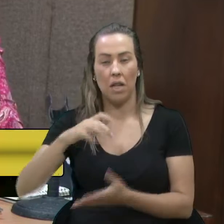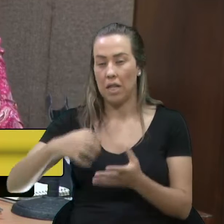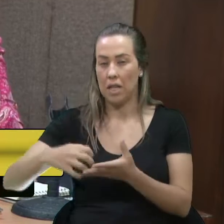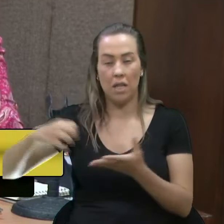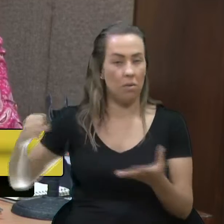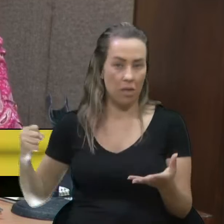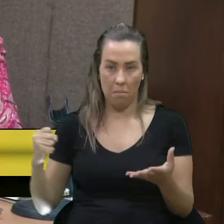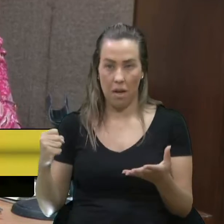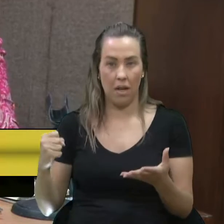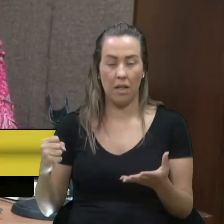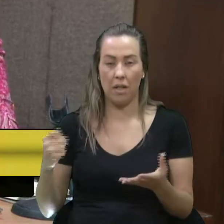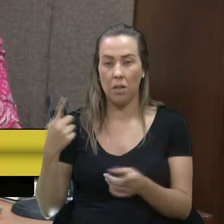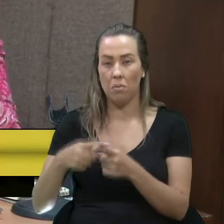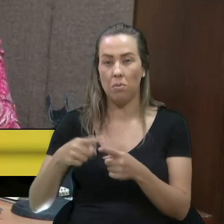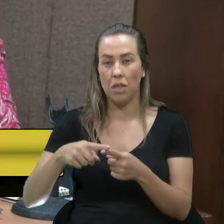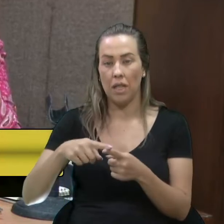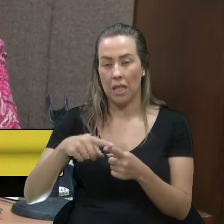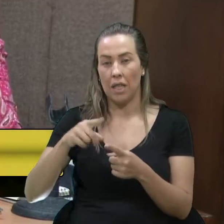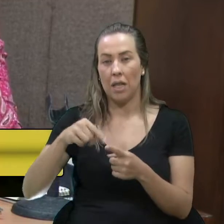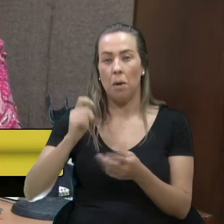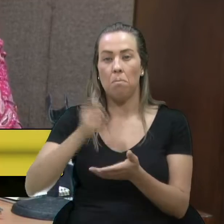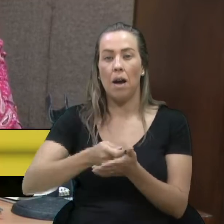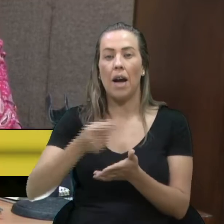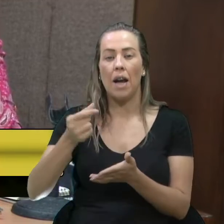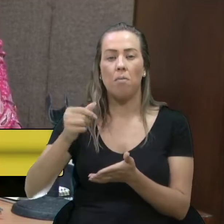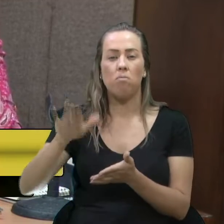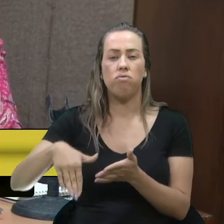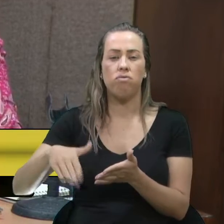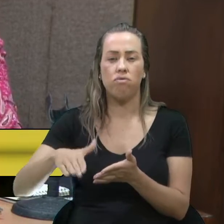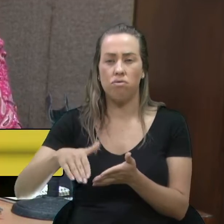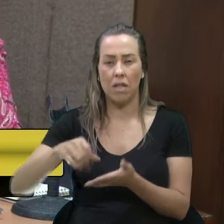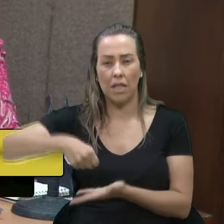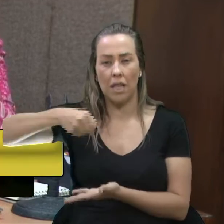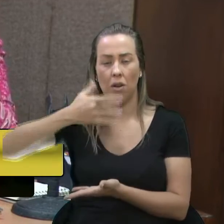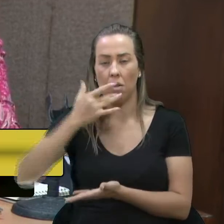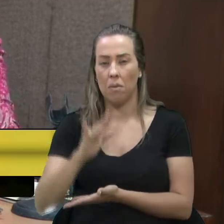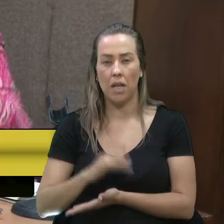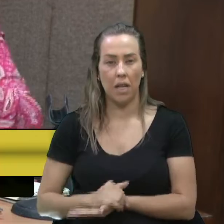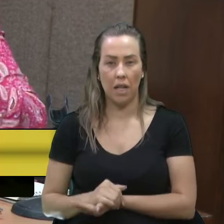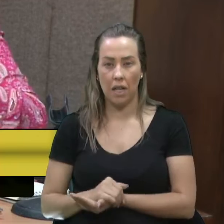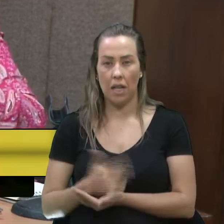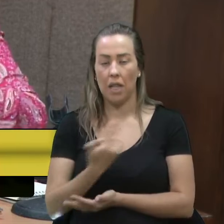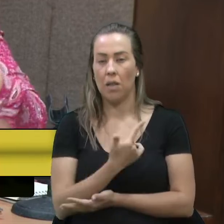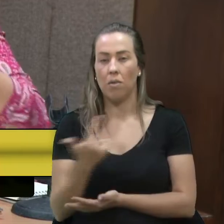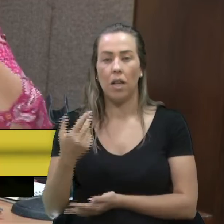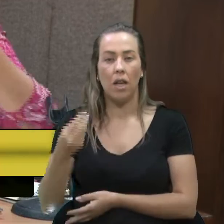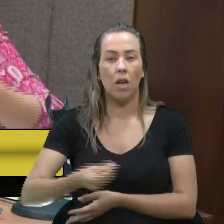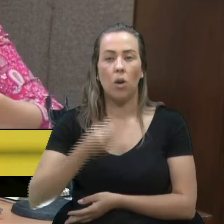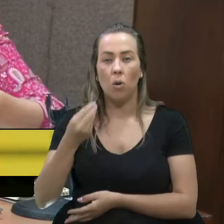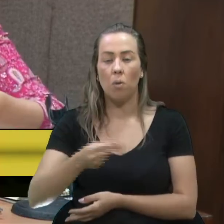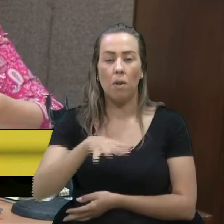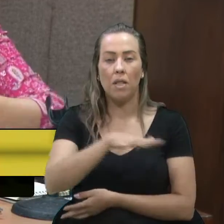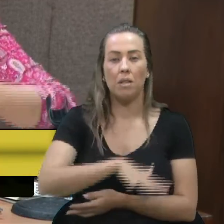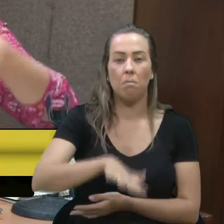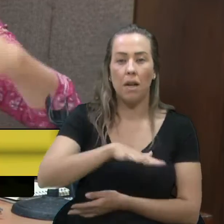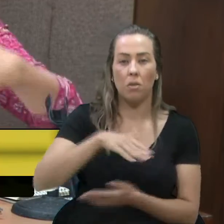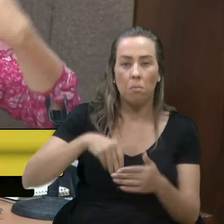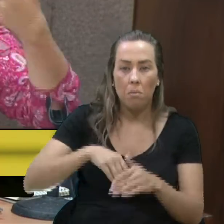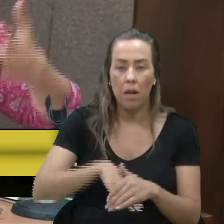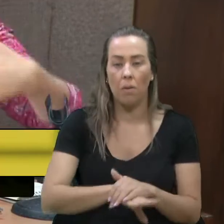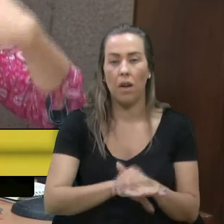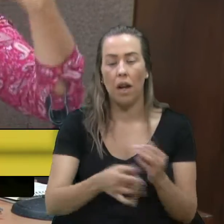separam, porque se paga muito pouco por uma sacola branca, e aí não tem não tem espaço para te